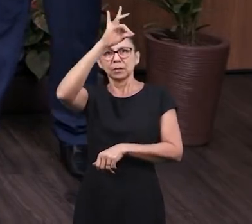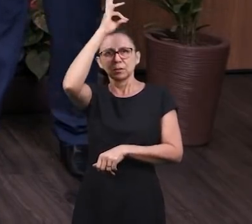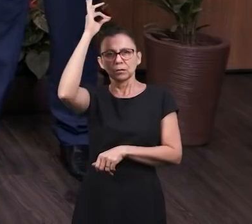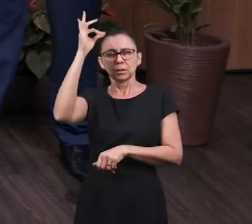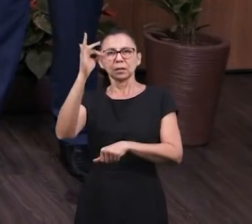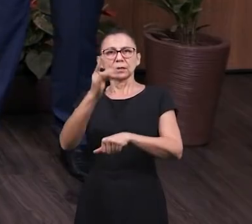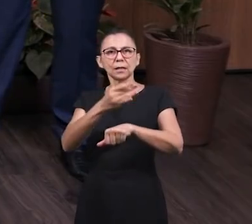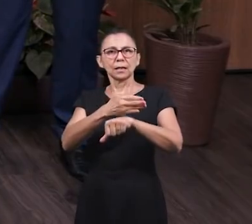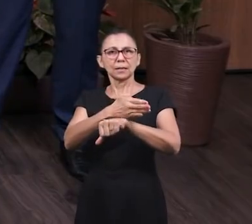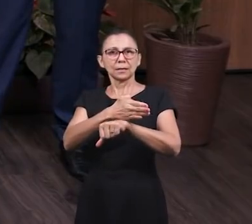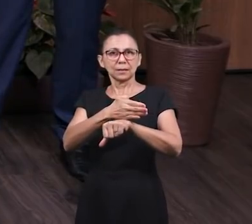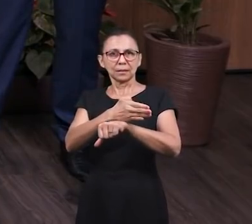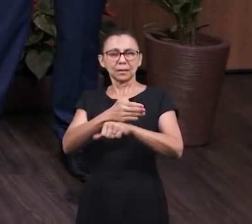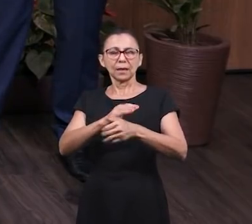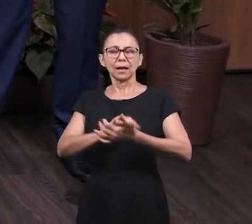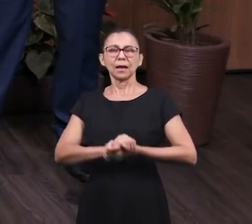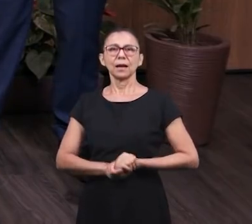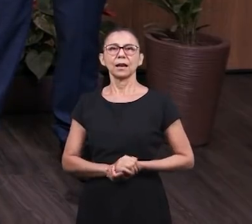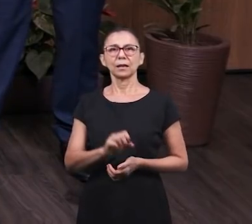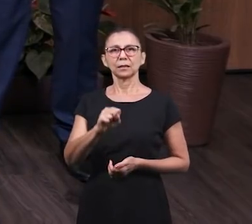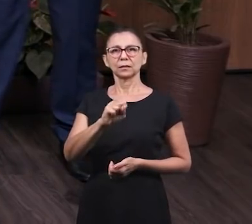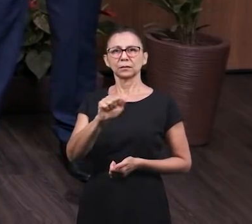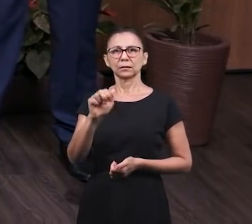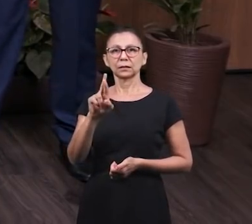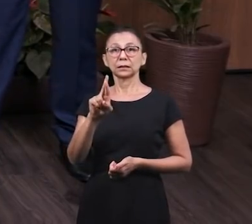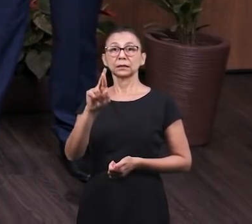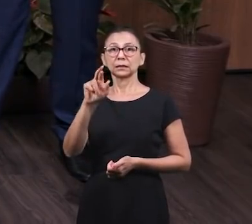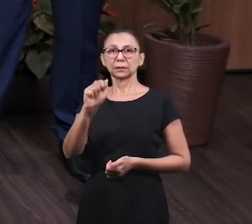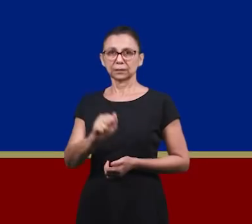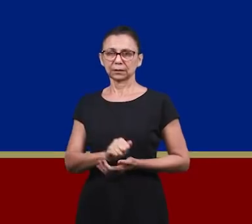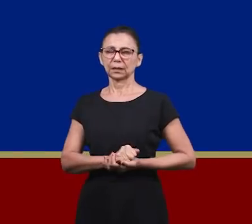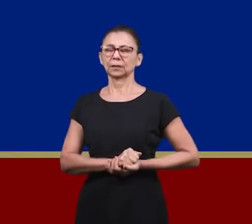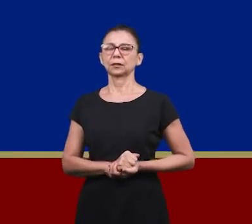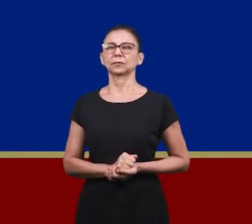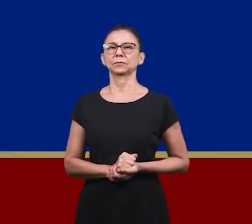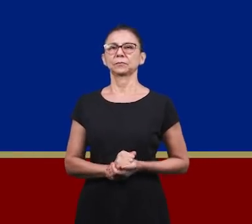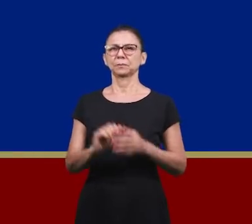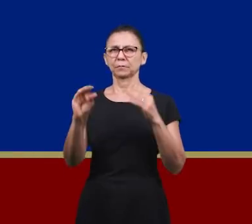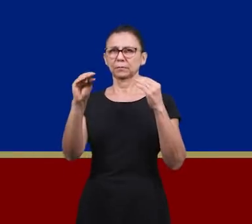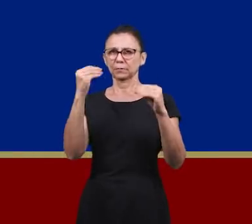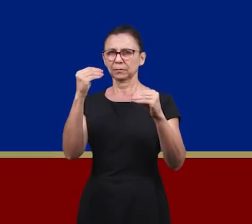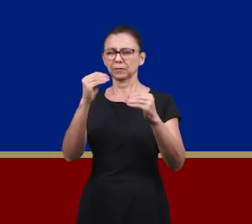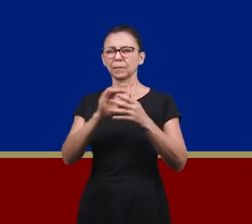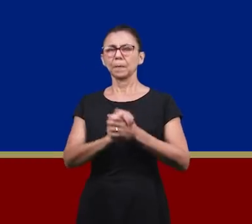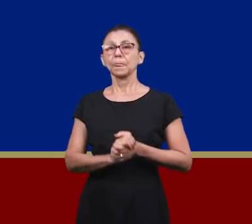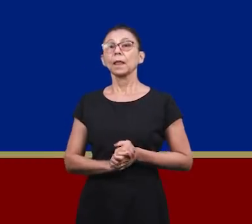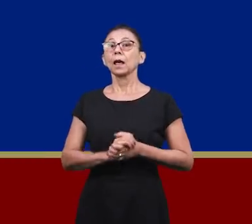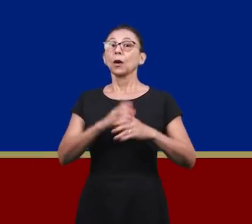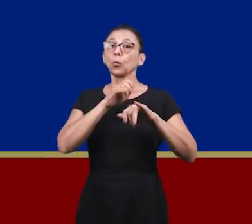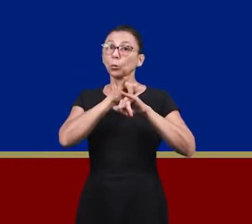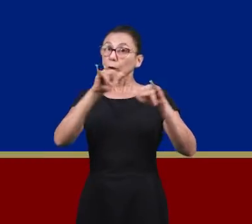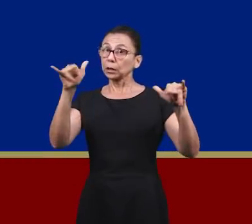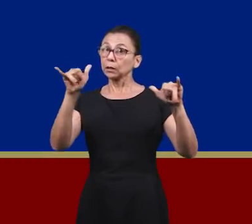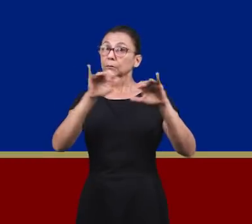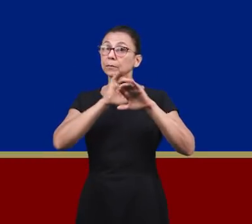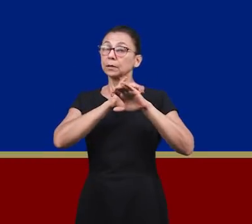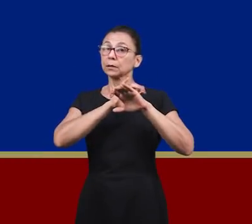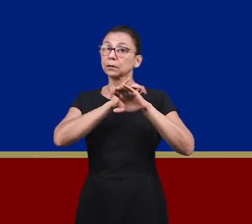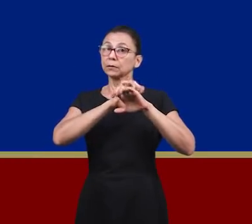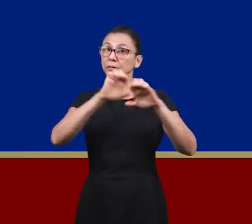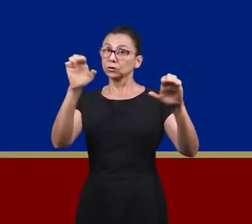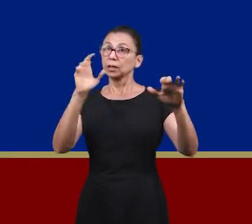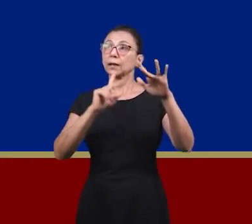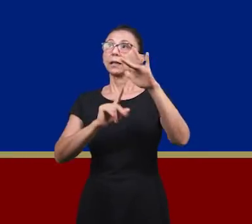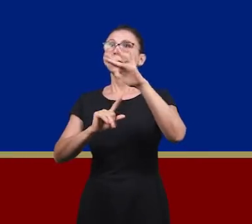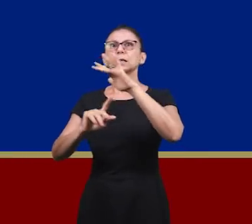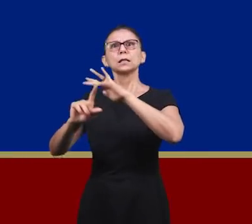Espírito Santo. Sara Souza assim comentou: o programa Anunciando o Evangelho Eterno, além